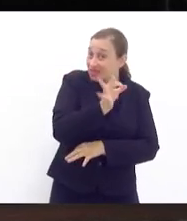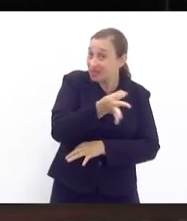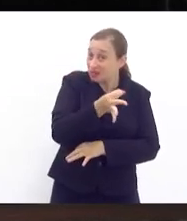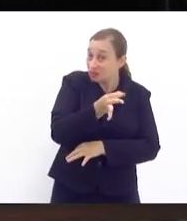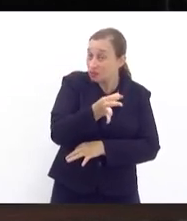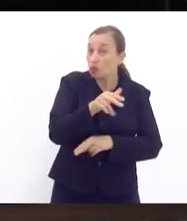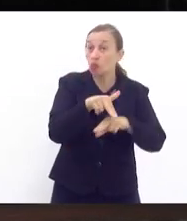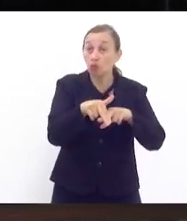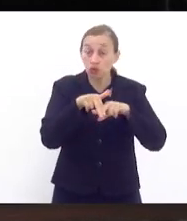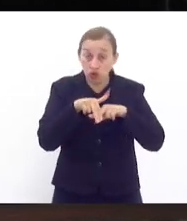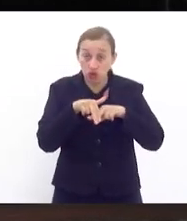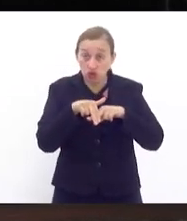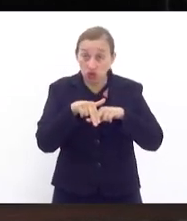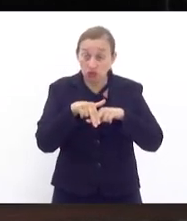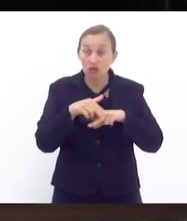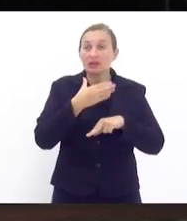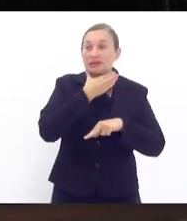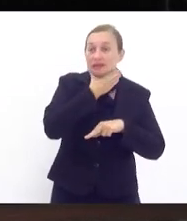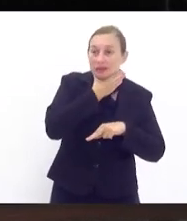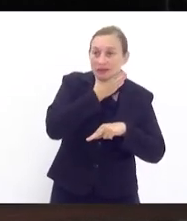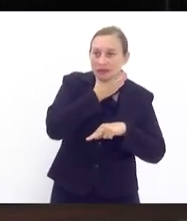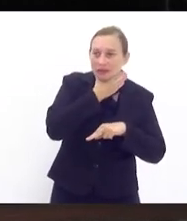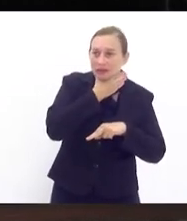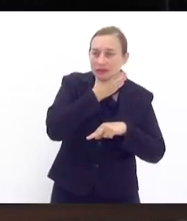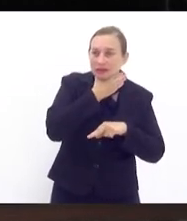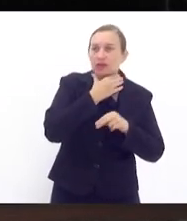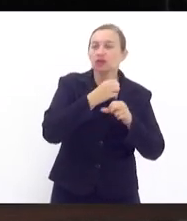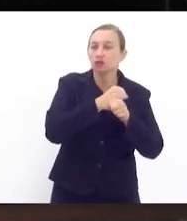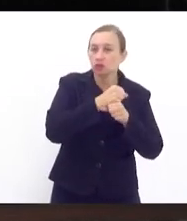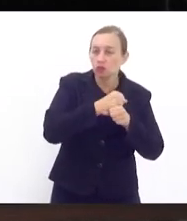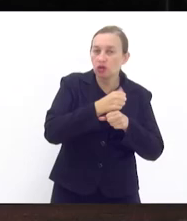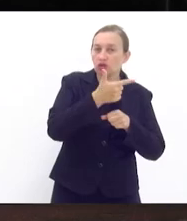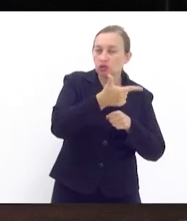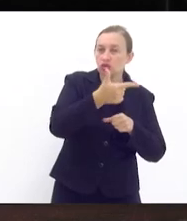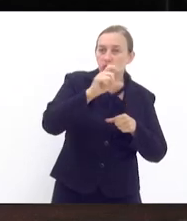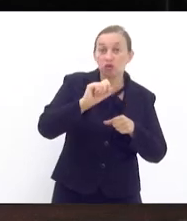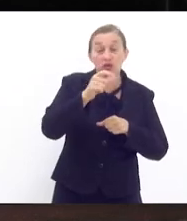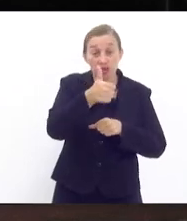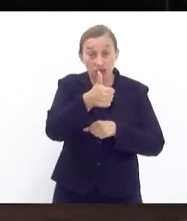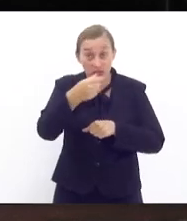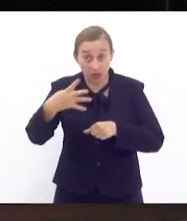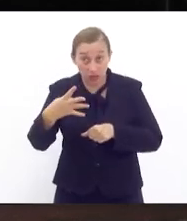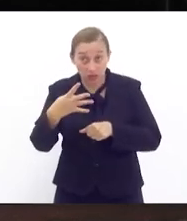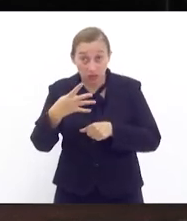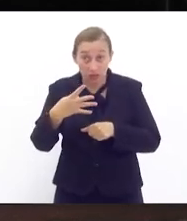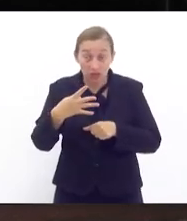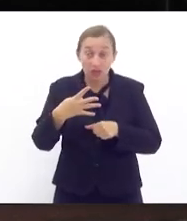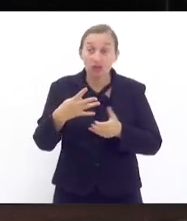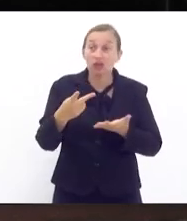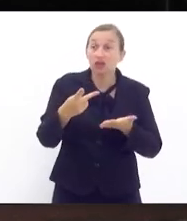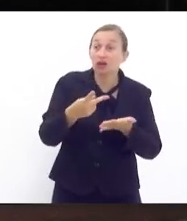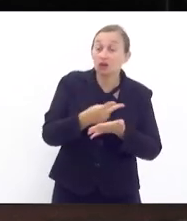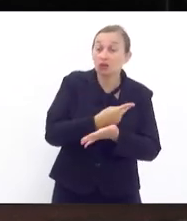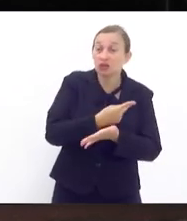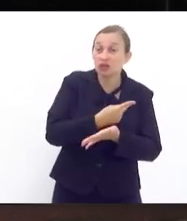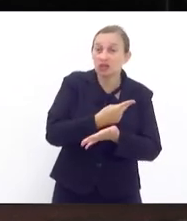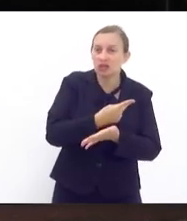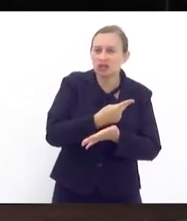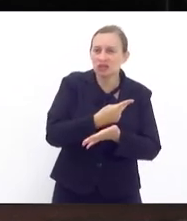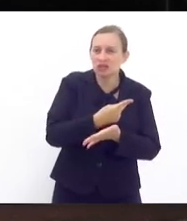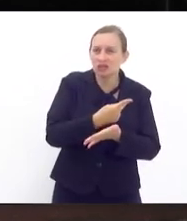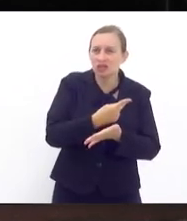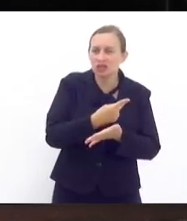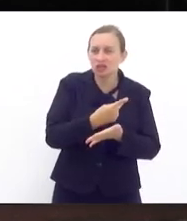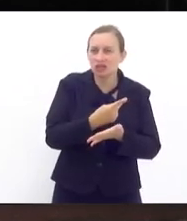em razão da grave crise financeira que passou o nosso estado, que culminou com a adesão ao regime